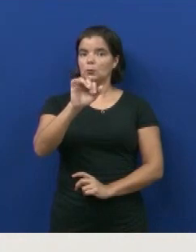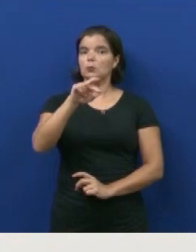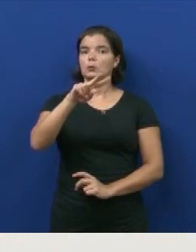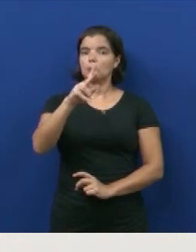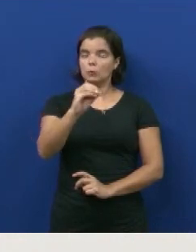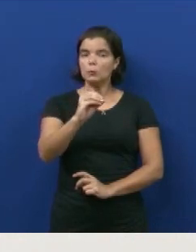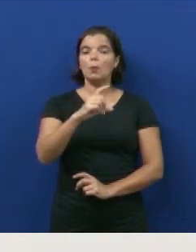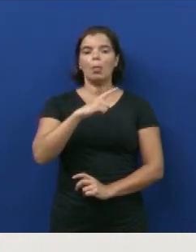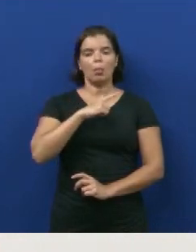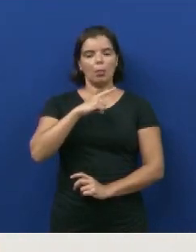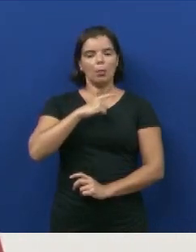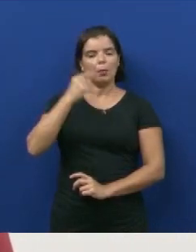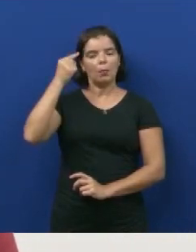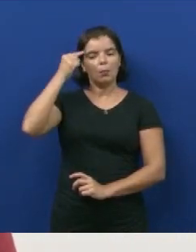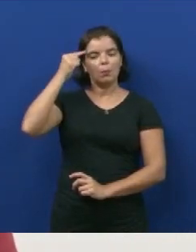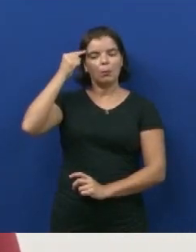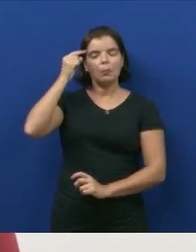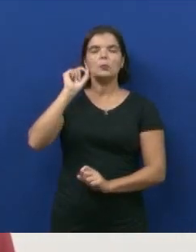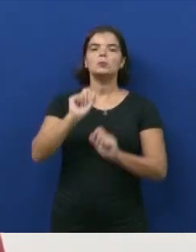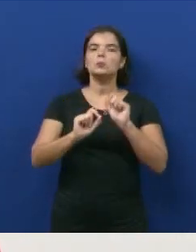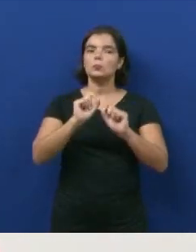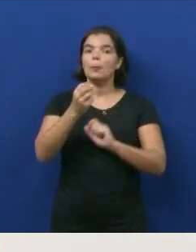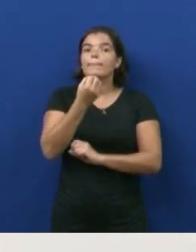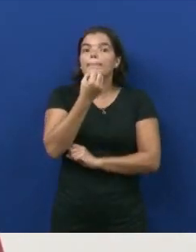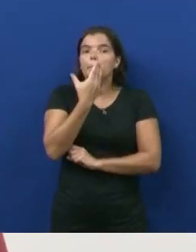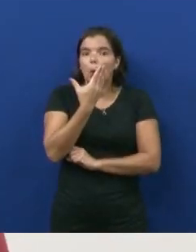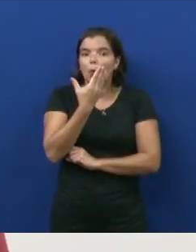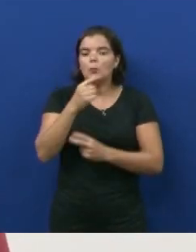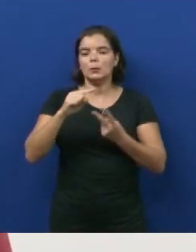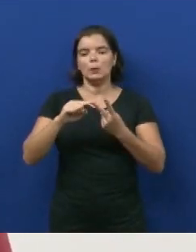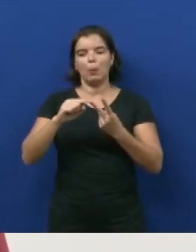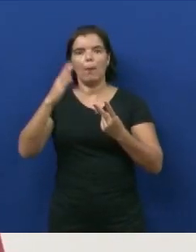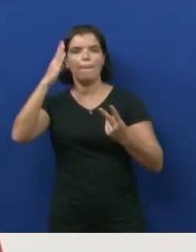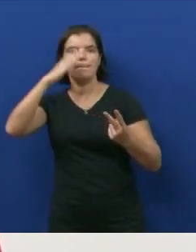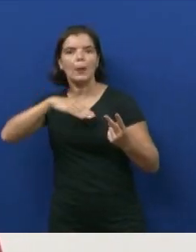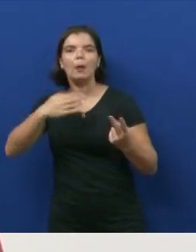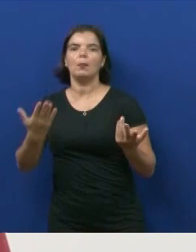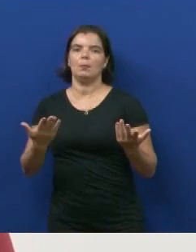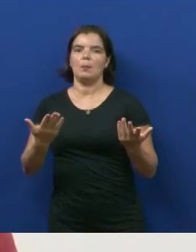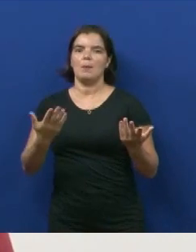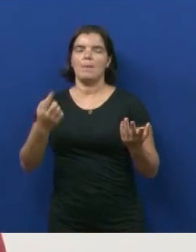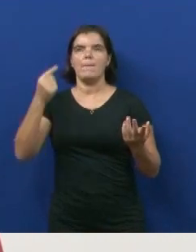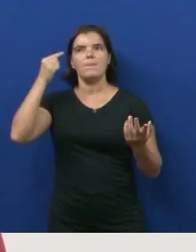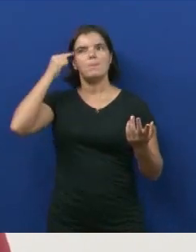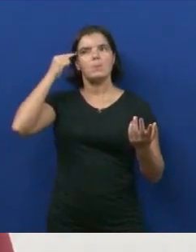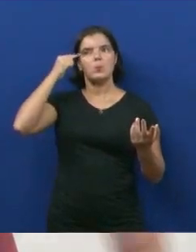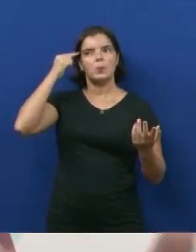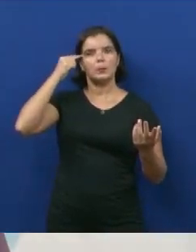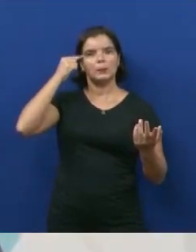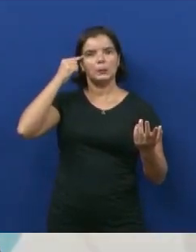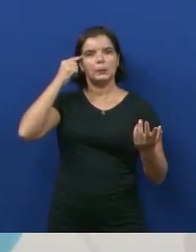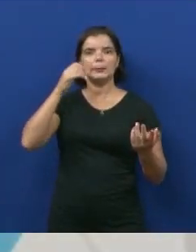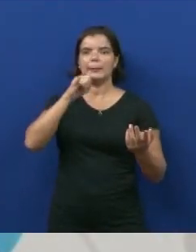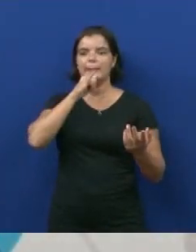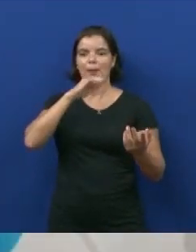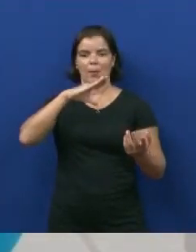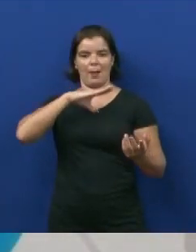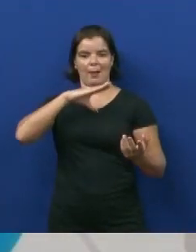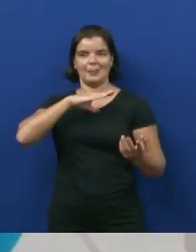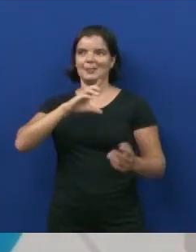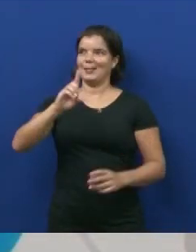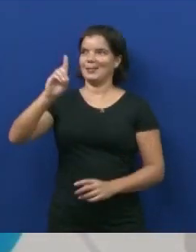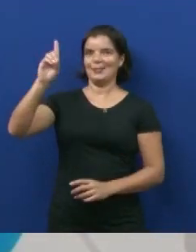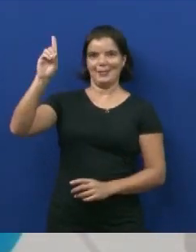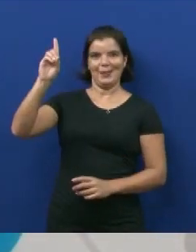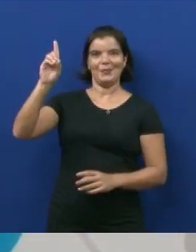Existe essa concepção de ser bom e de ser mal. Ele vai criar aquela concepção da cidade de Deus e a cidade